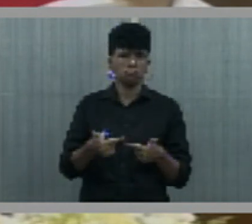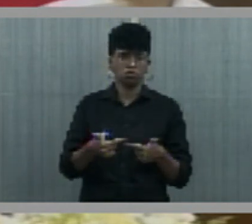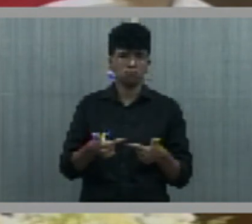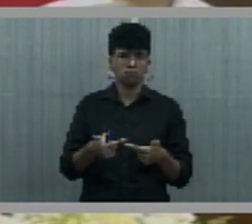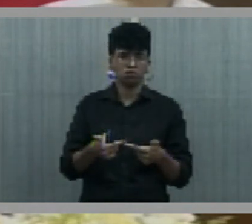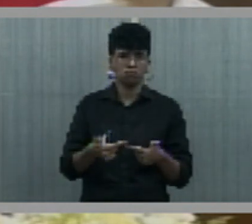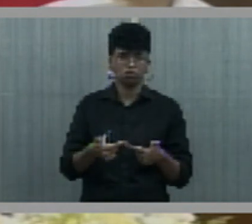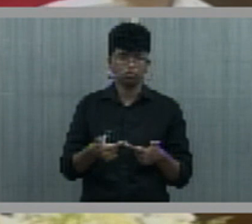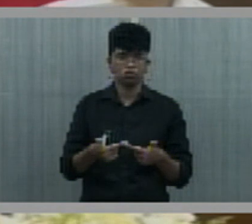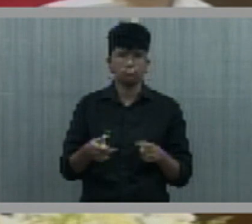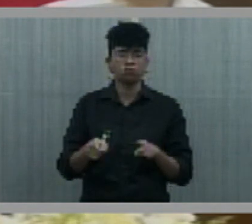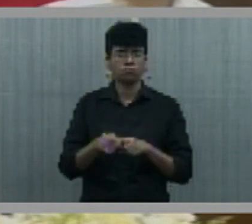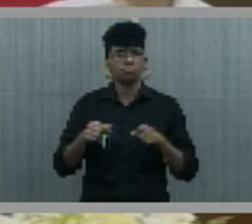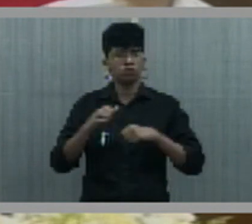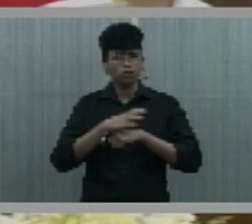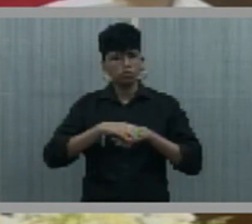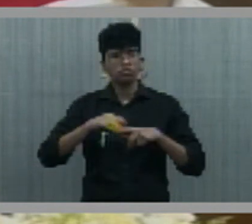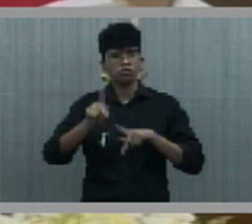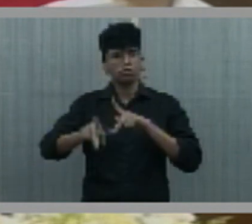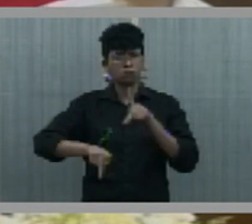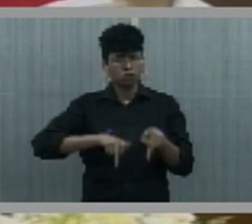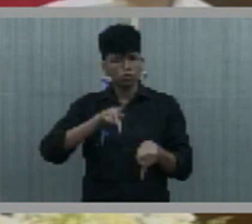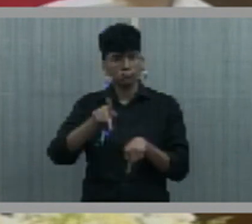ilustres e queridas pessoas